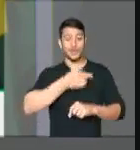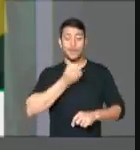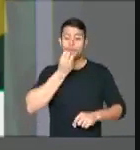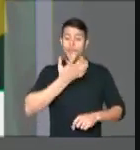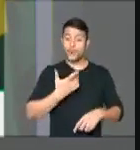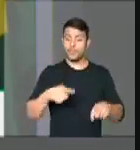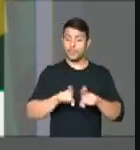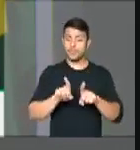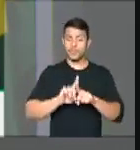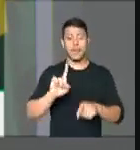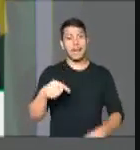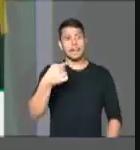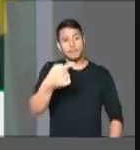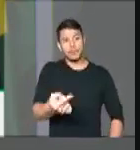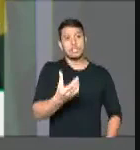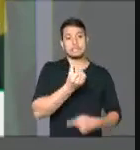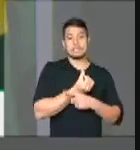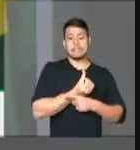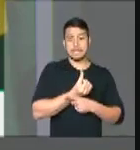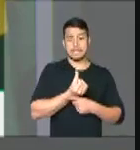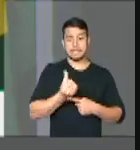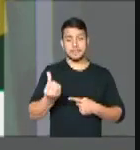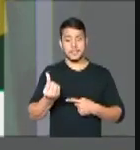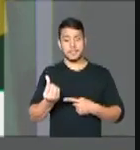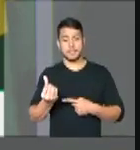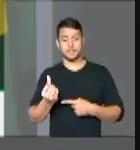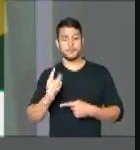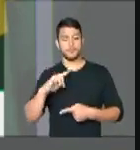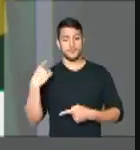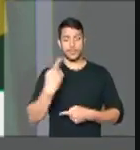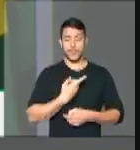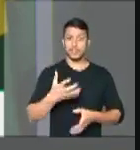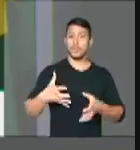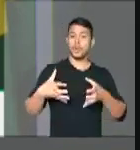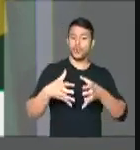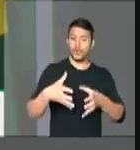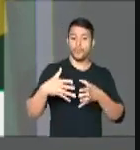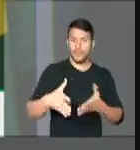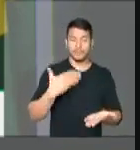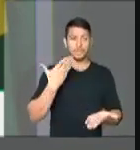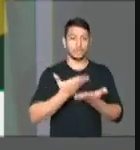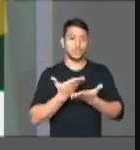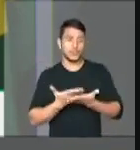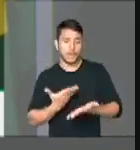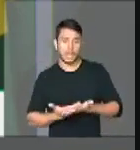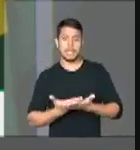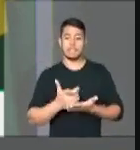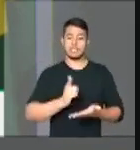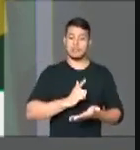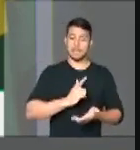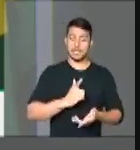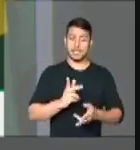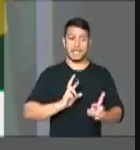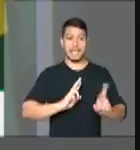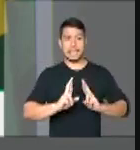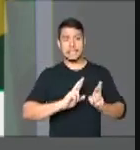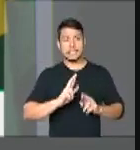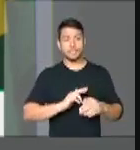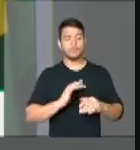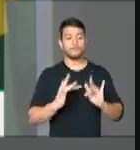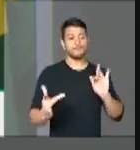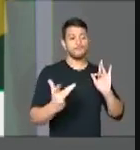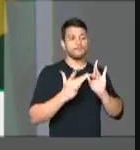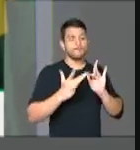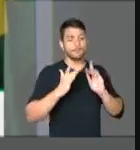juntos ao longo de 6 meses, se eu não me engano, onde convivemos nas aulas do Renova BR e nossa relação só se